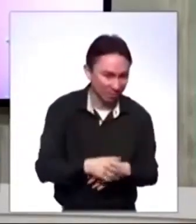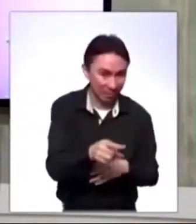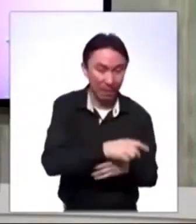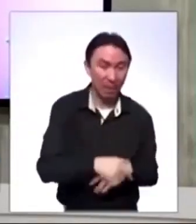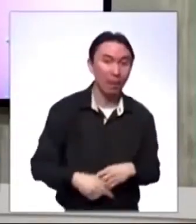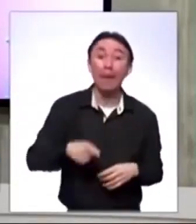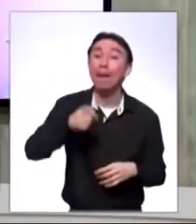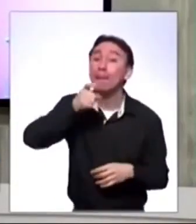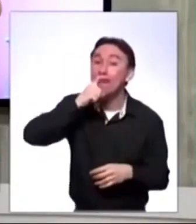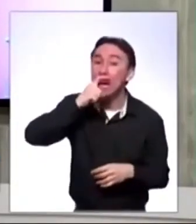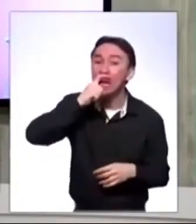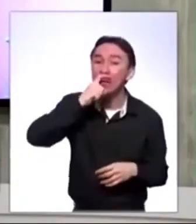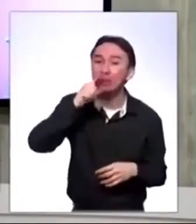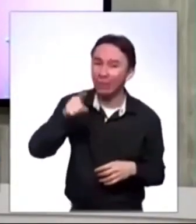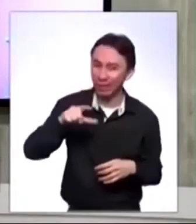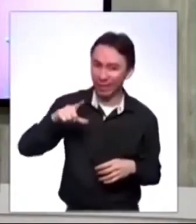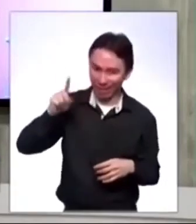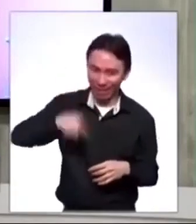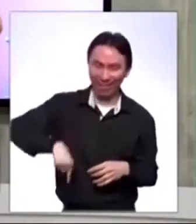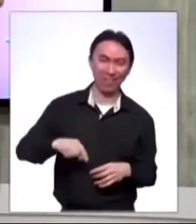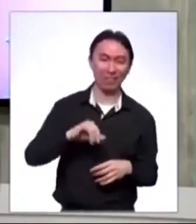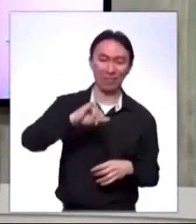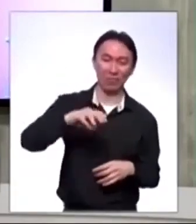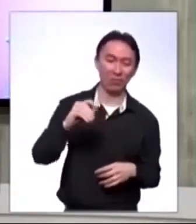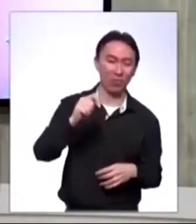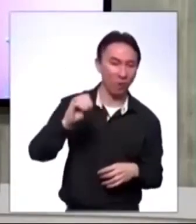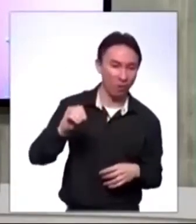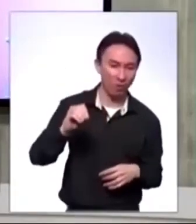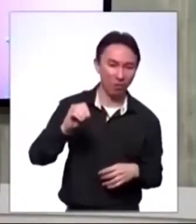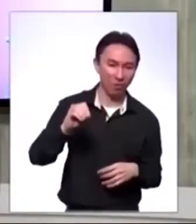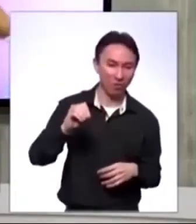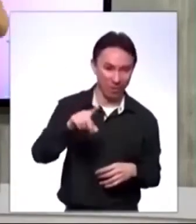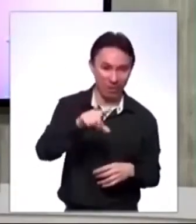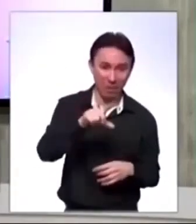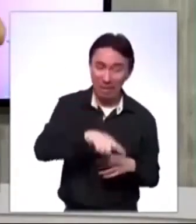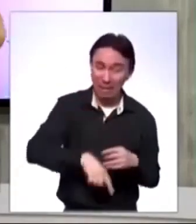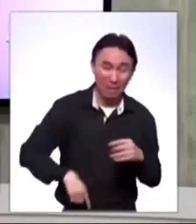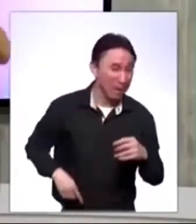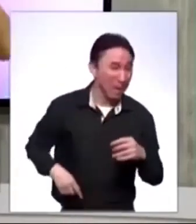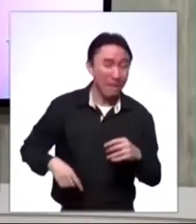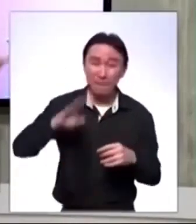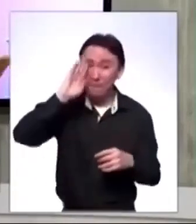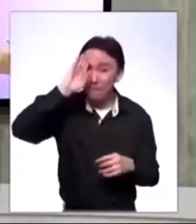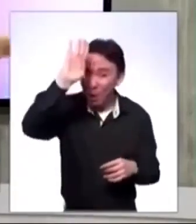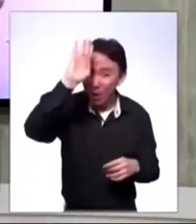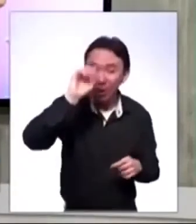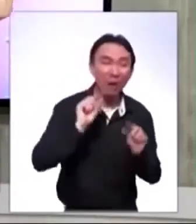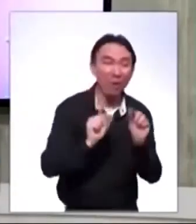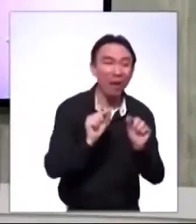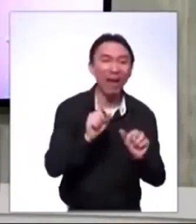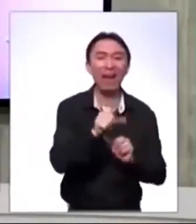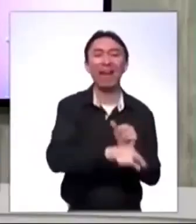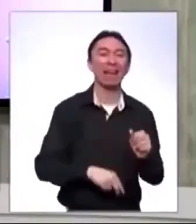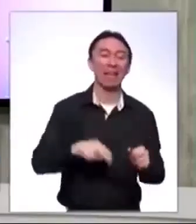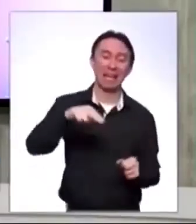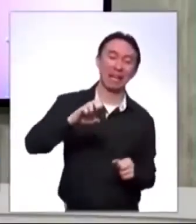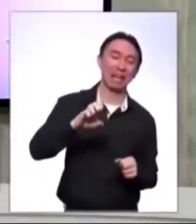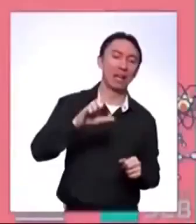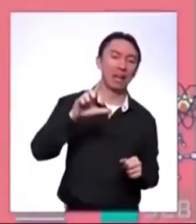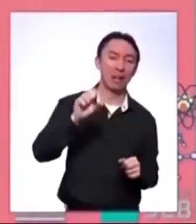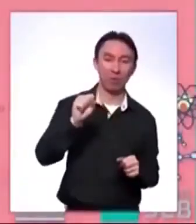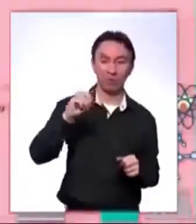brasileiro é João Caetano, mas o grande autor brasileiro é Nelson Rodrigues, com uma peça chamada Vestido de Noiva. Tá certo? Olha